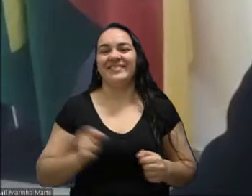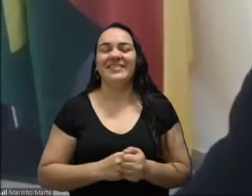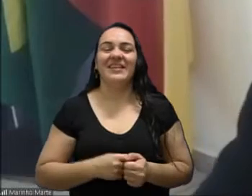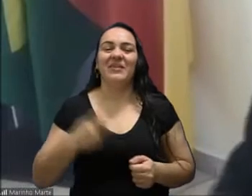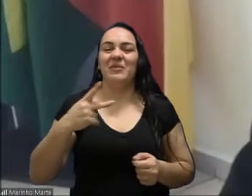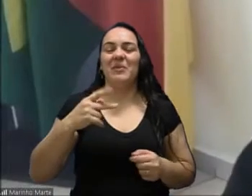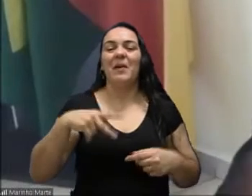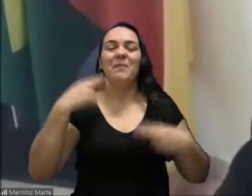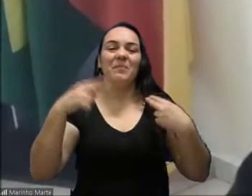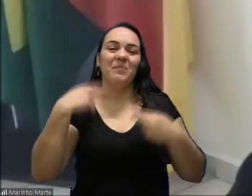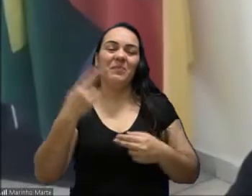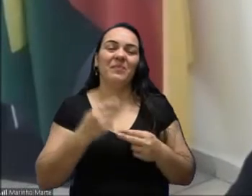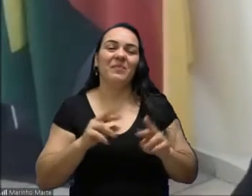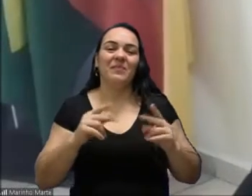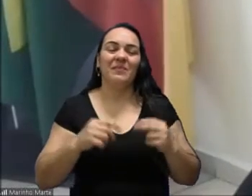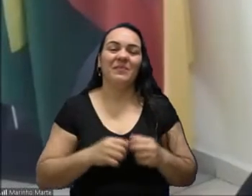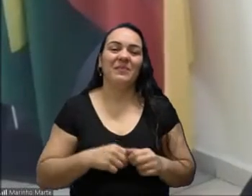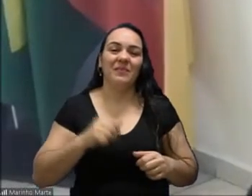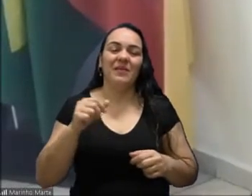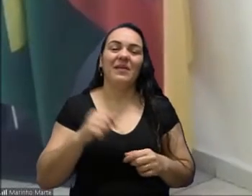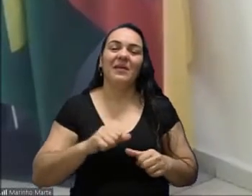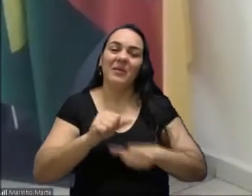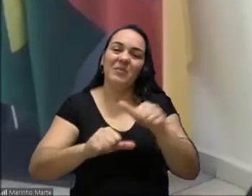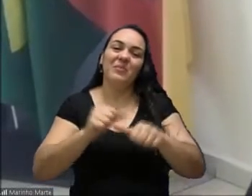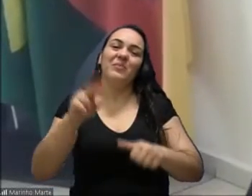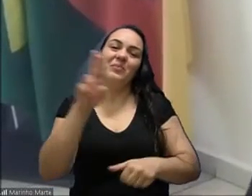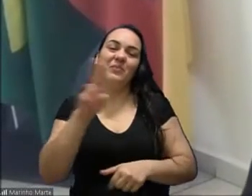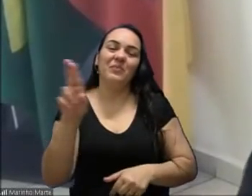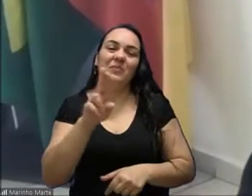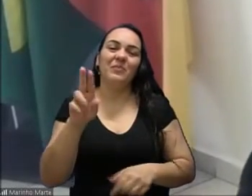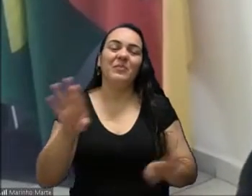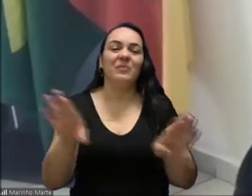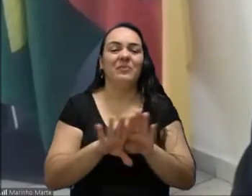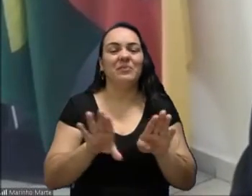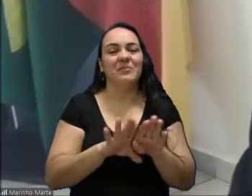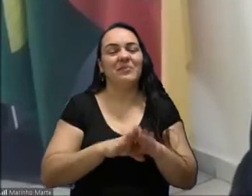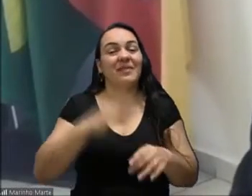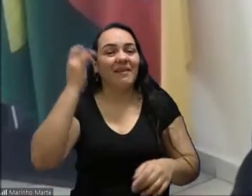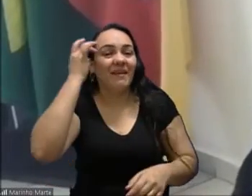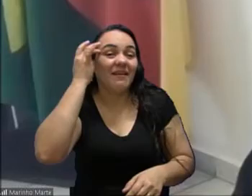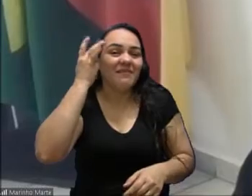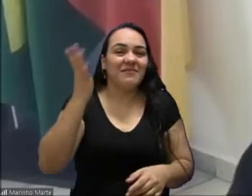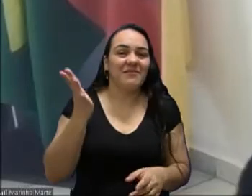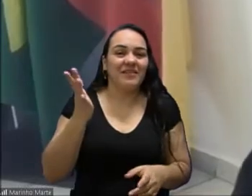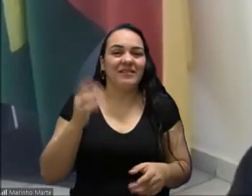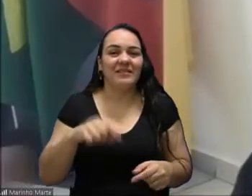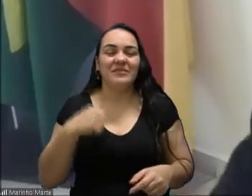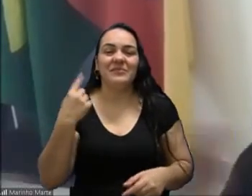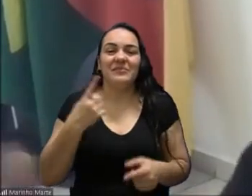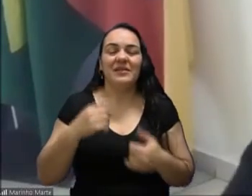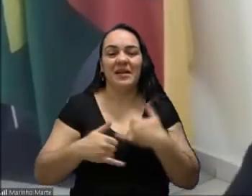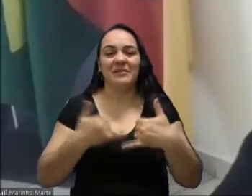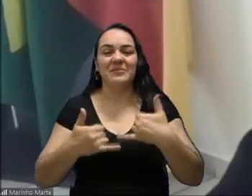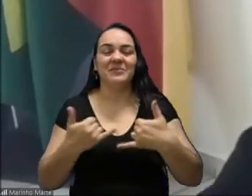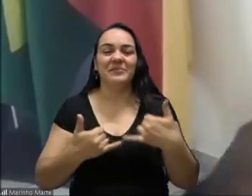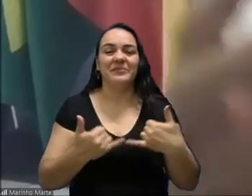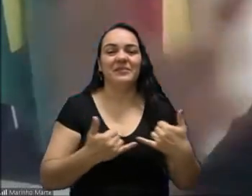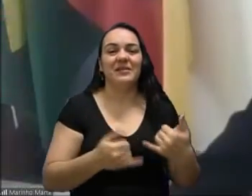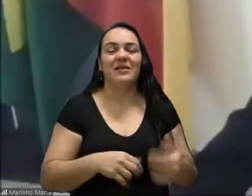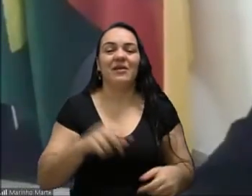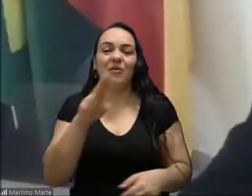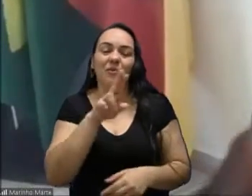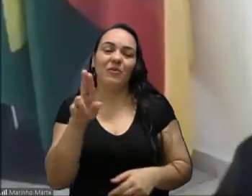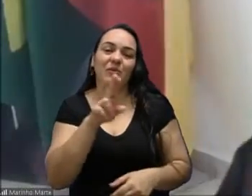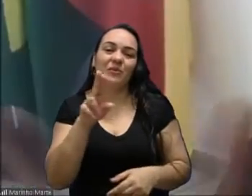né, Anselmo Santos, fica mais fácil, não é verdade? Fica, fica mais fácil, não tem esse problema de,